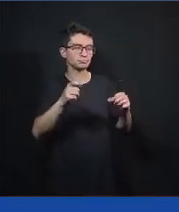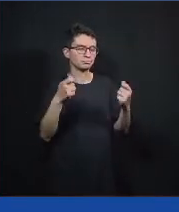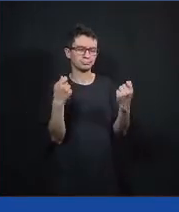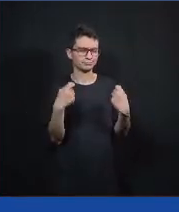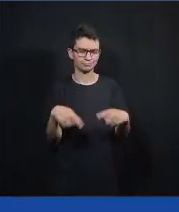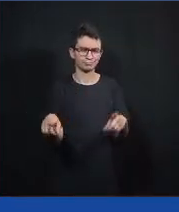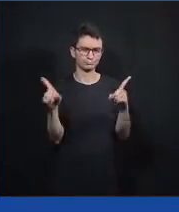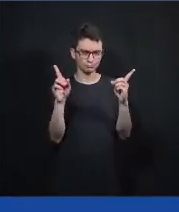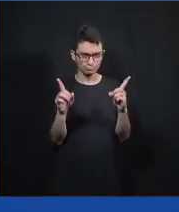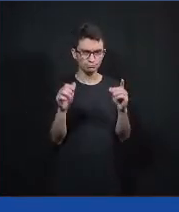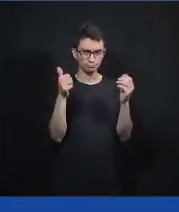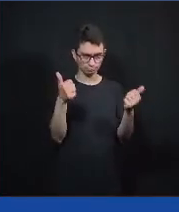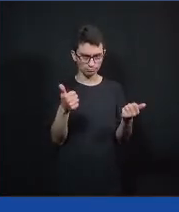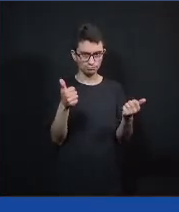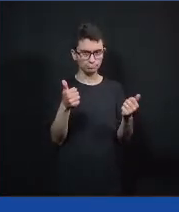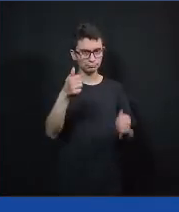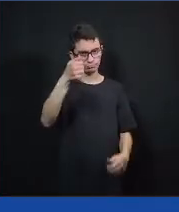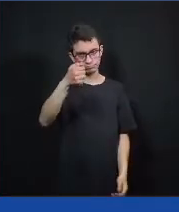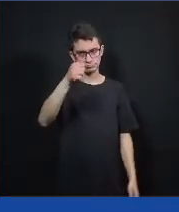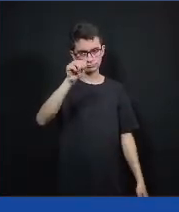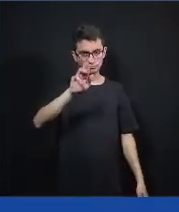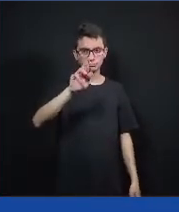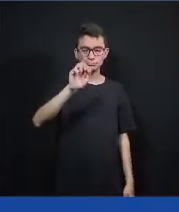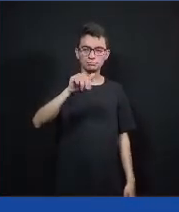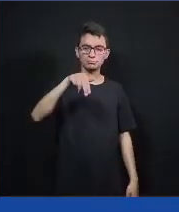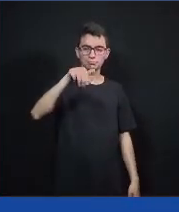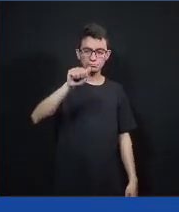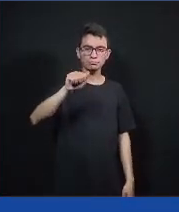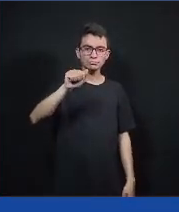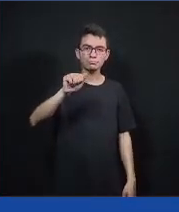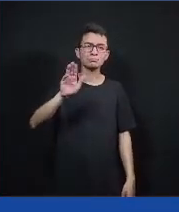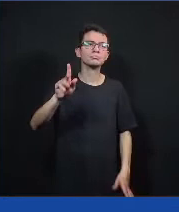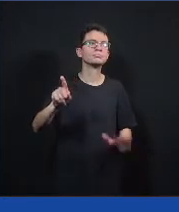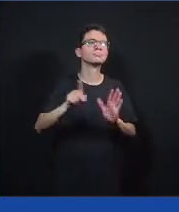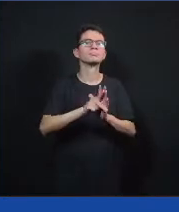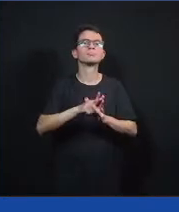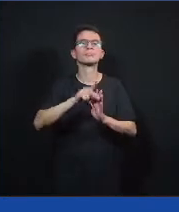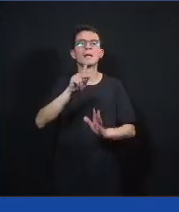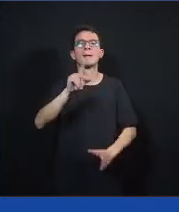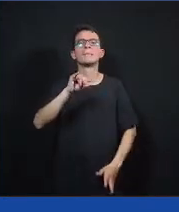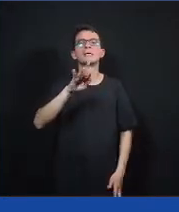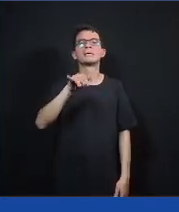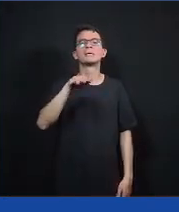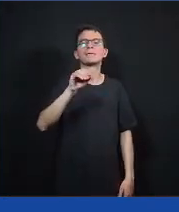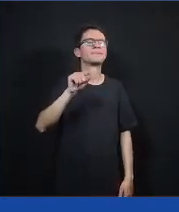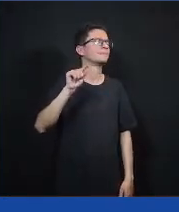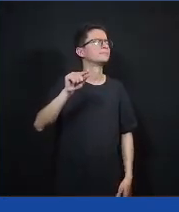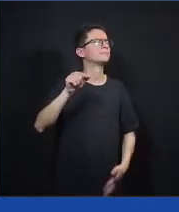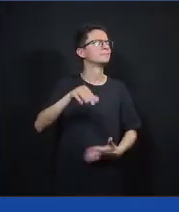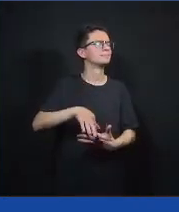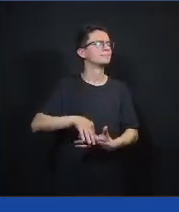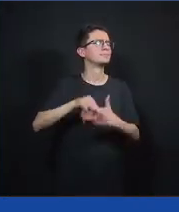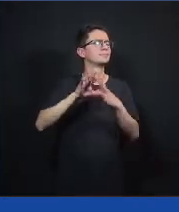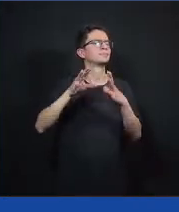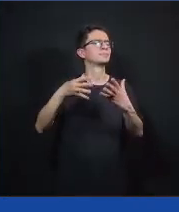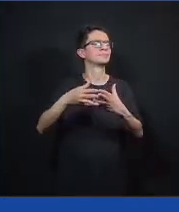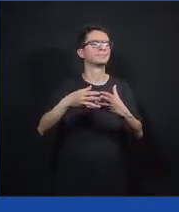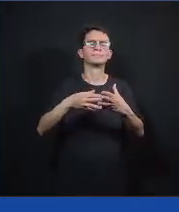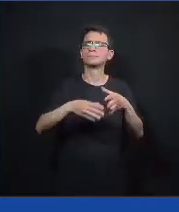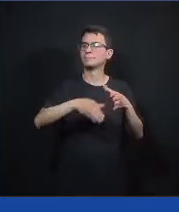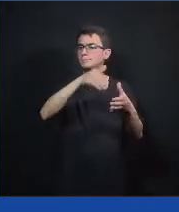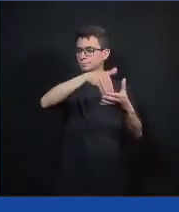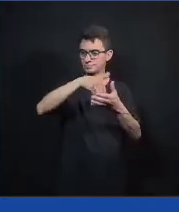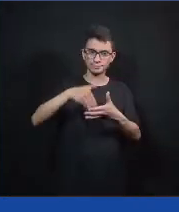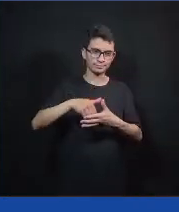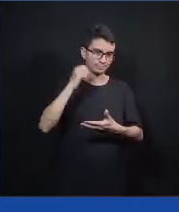a arena do plenário é a arena típica das lideranças partidárias. No plenário, não